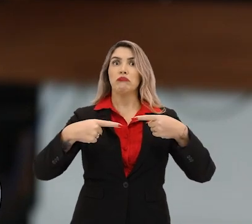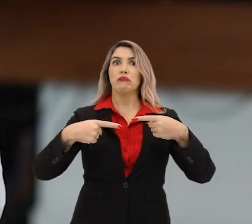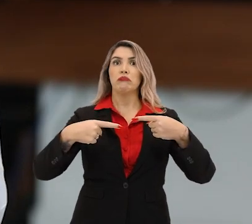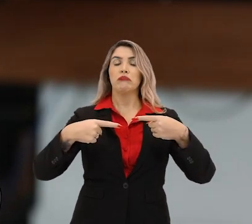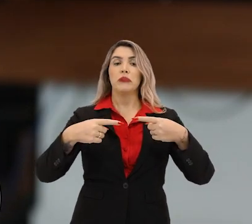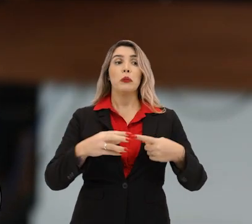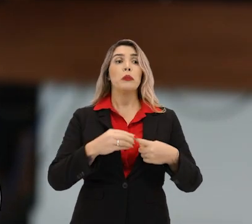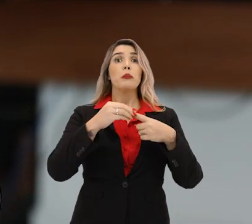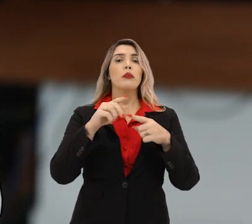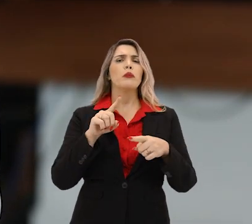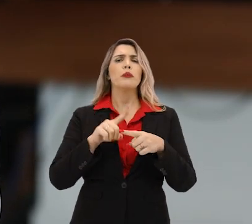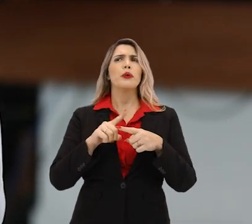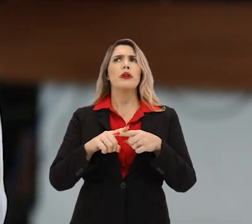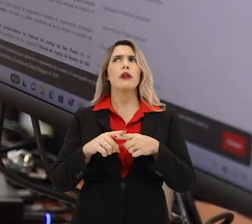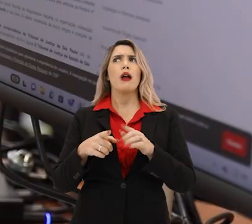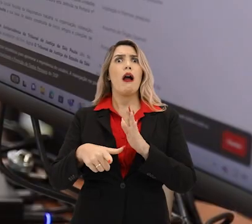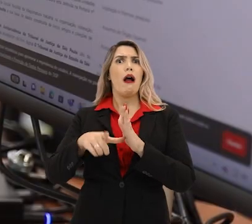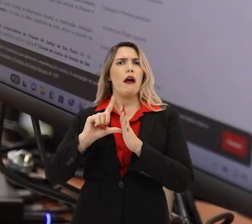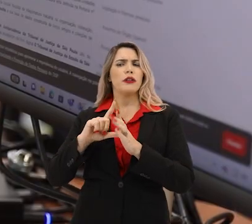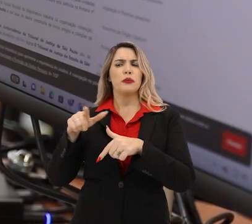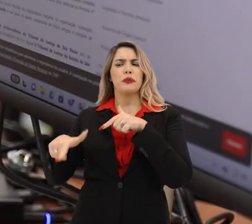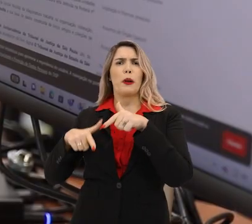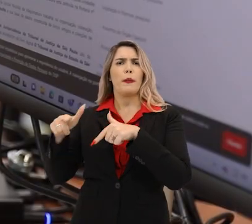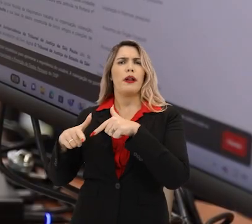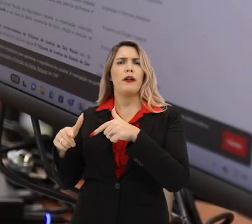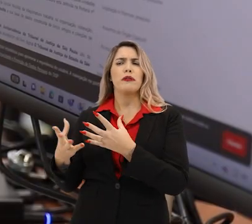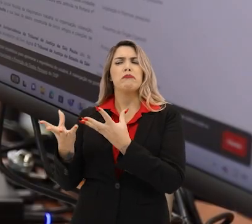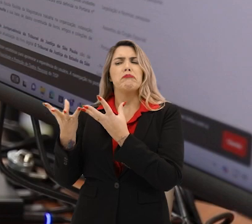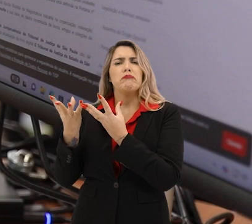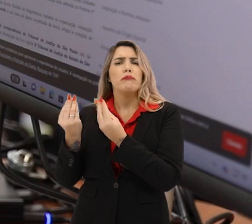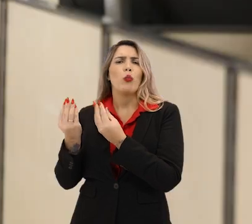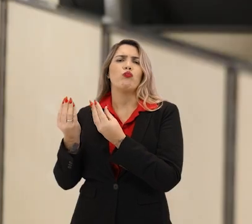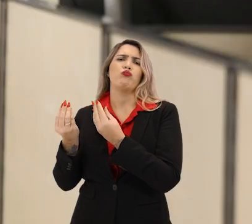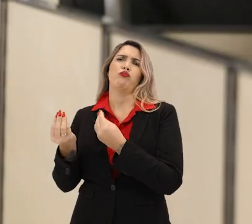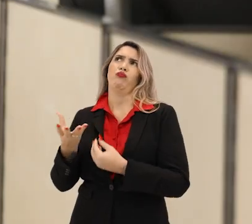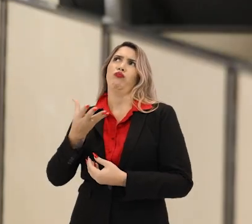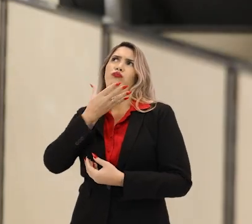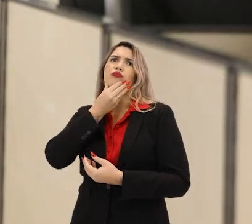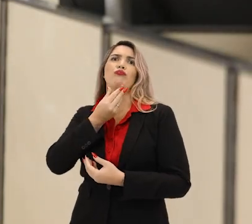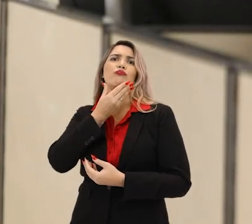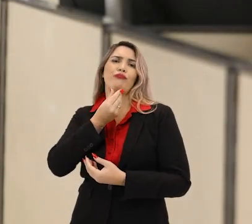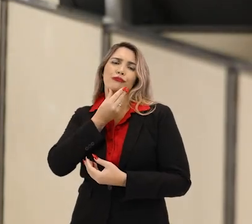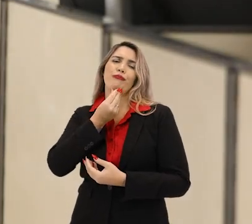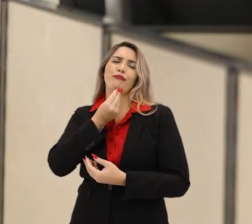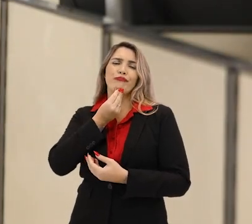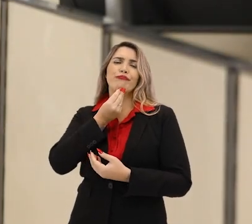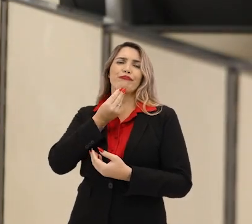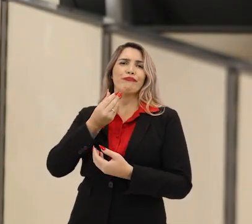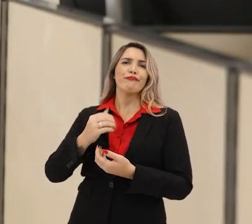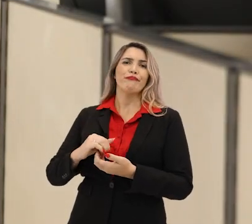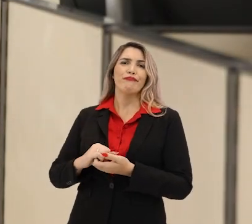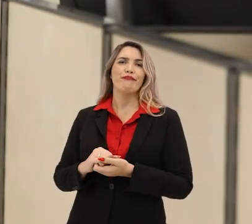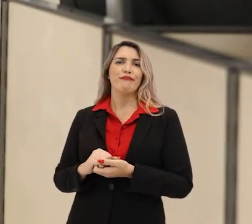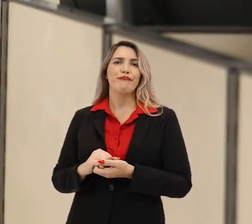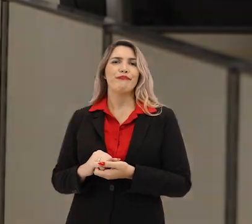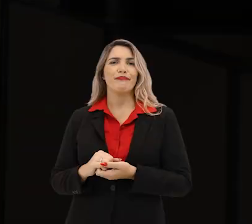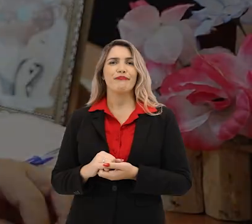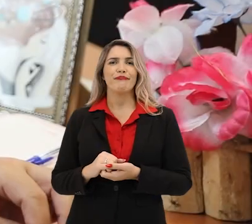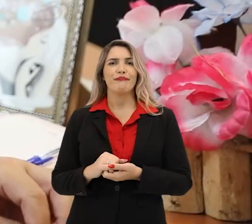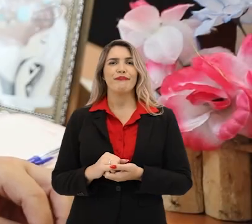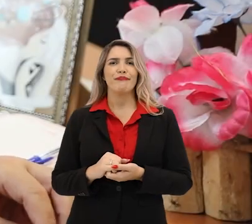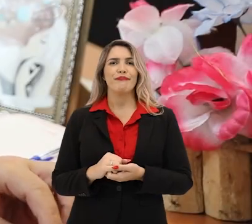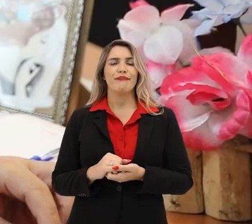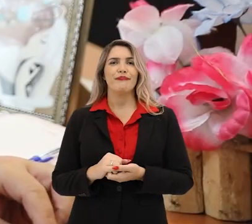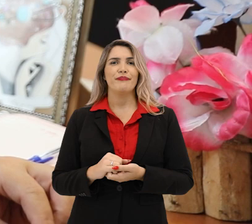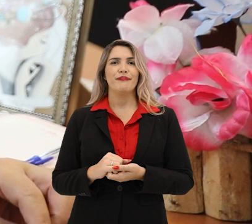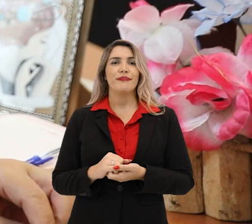lugar, porque eu vinha da área de exatas, né? E a área de exatas já havia um mundo masculino por trás de todas as atividades.